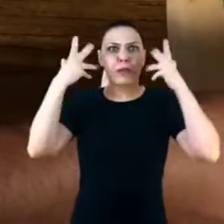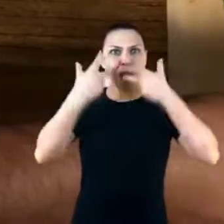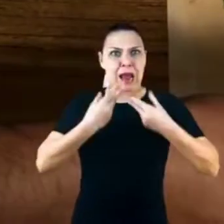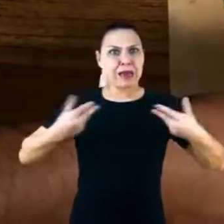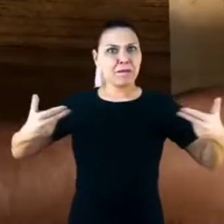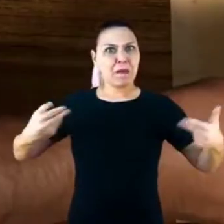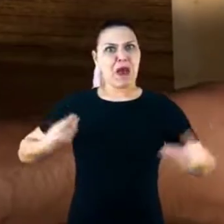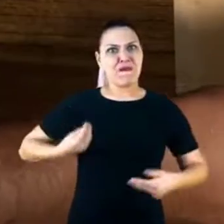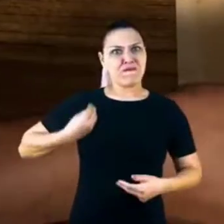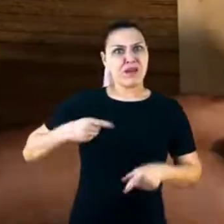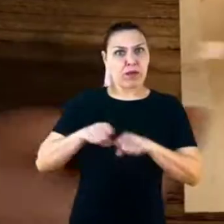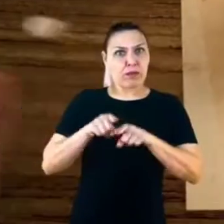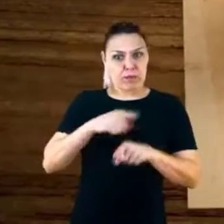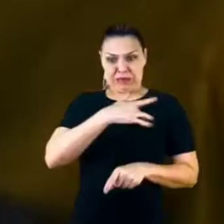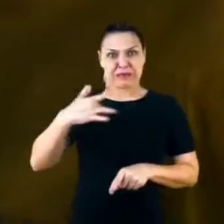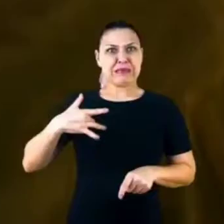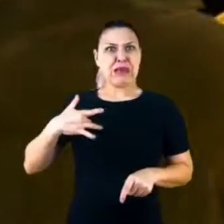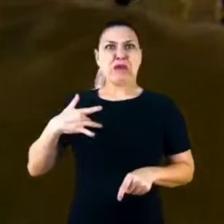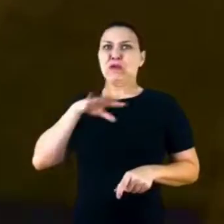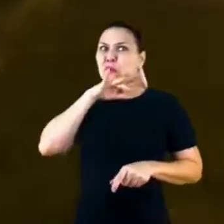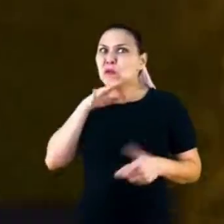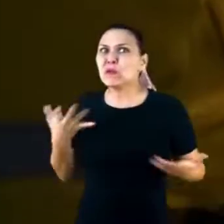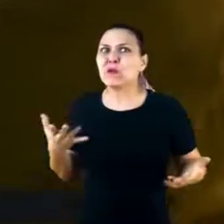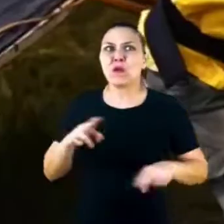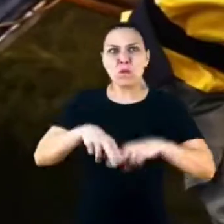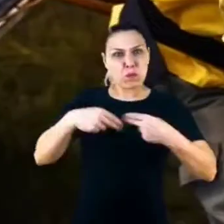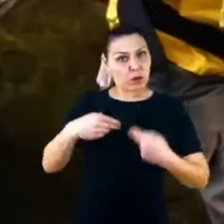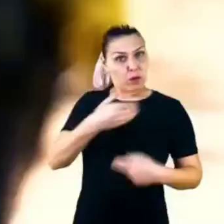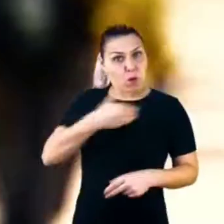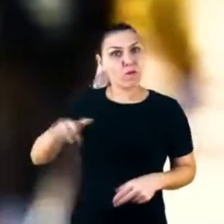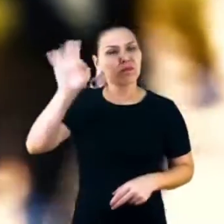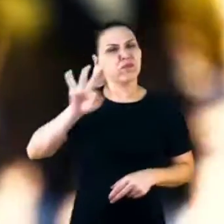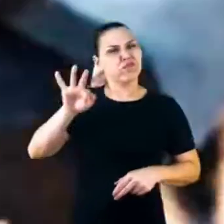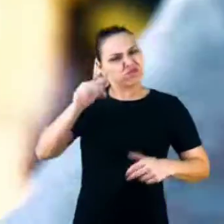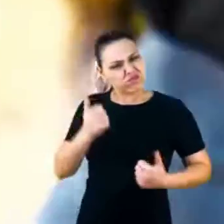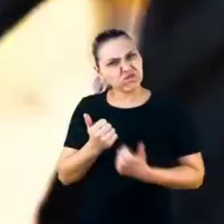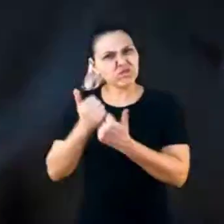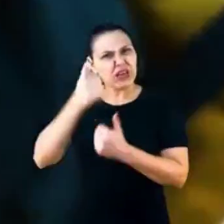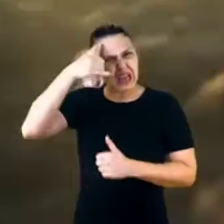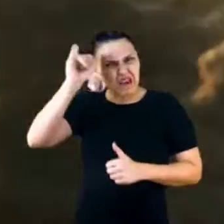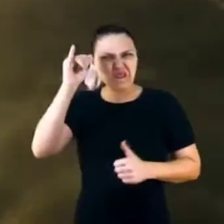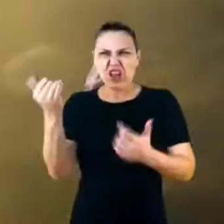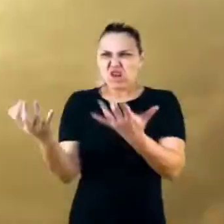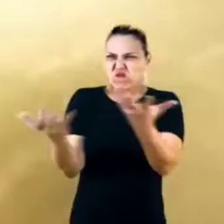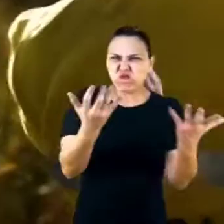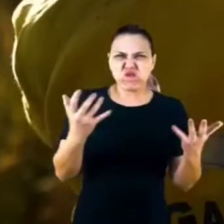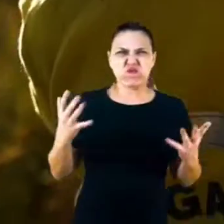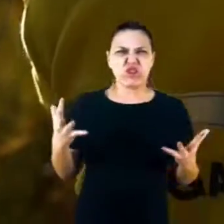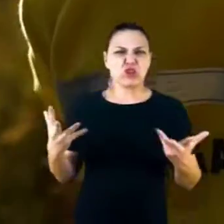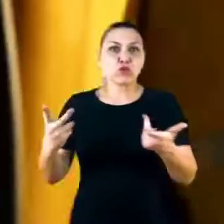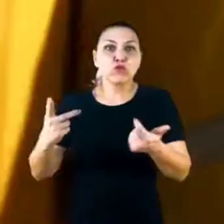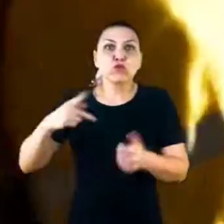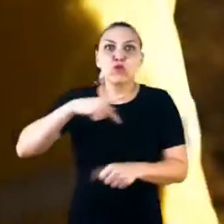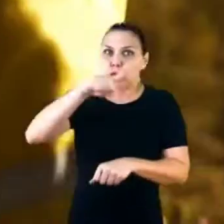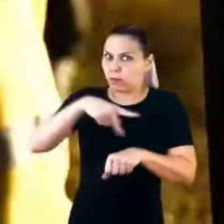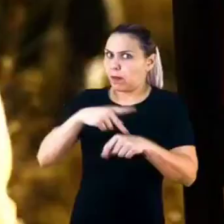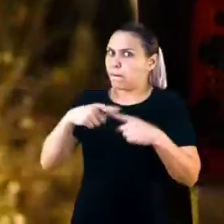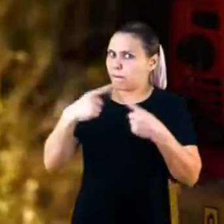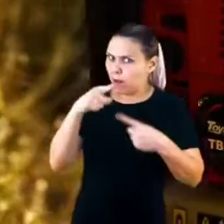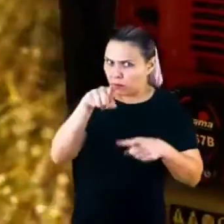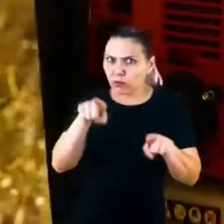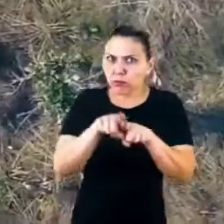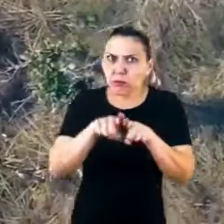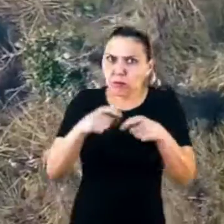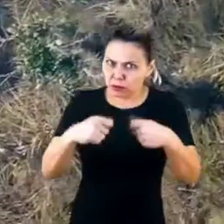nossa saúde. Por isso, o governo federal investe em ações de prevenção e combate a incêndios em todo o país. Mas você